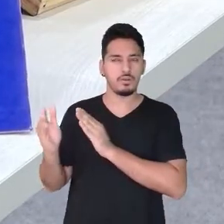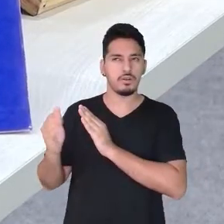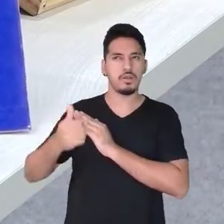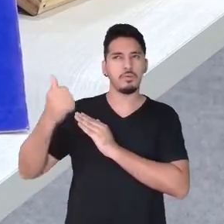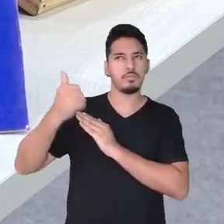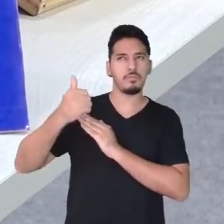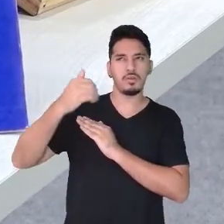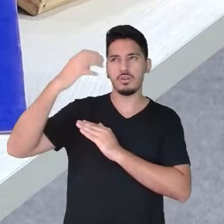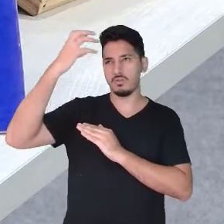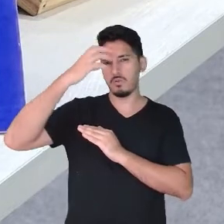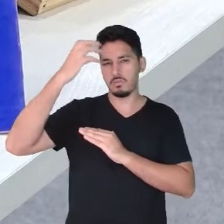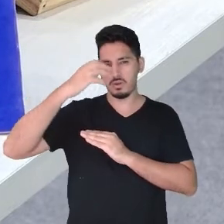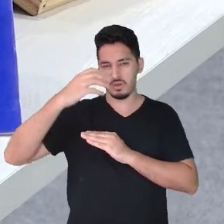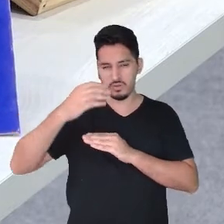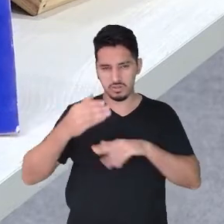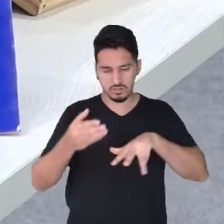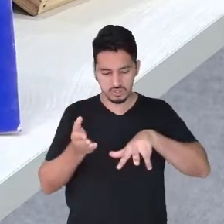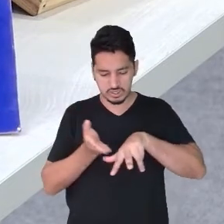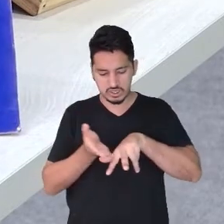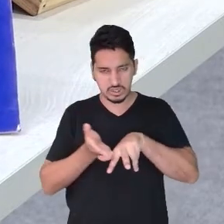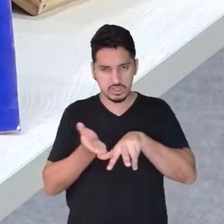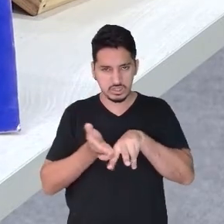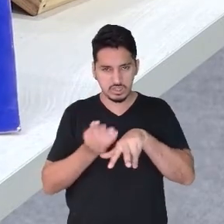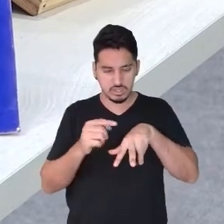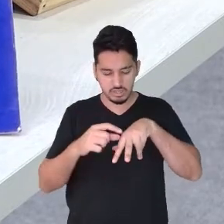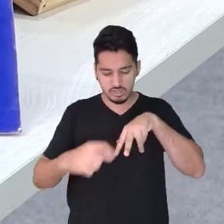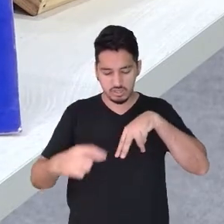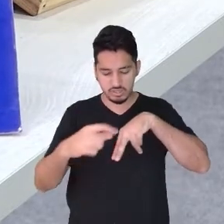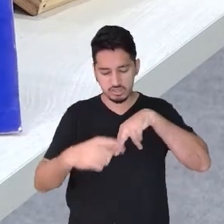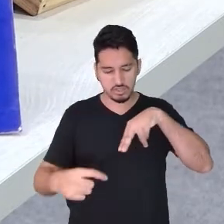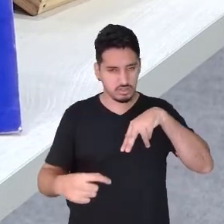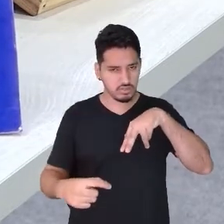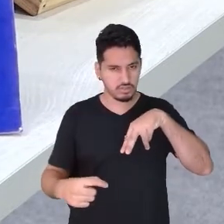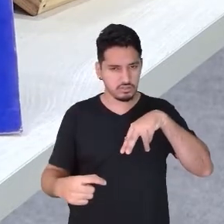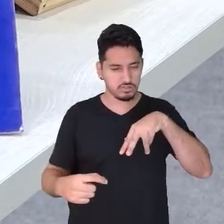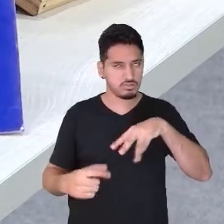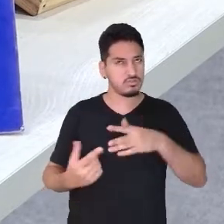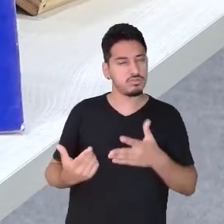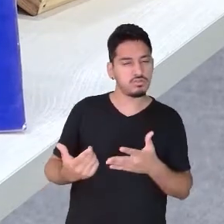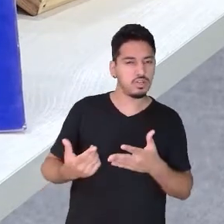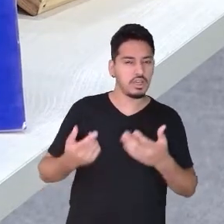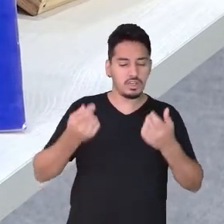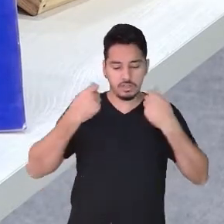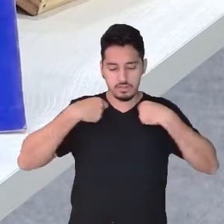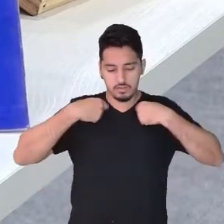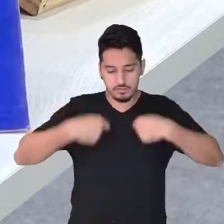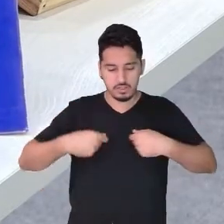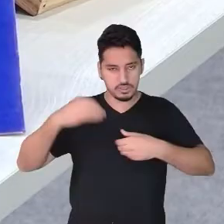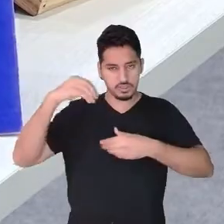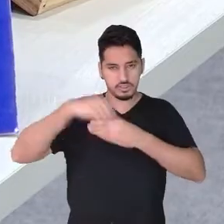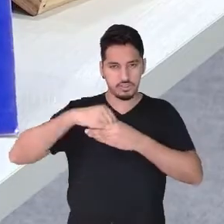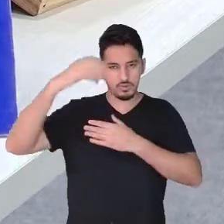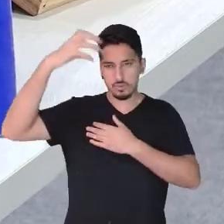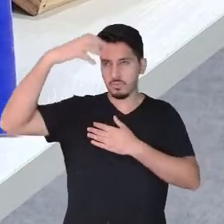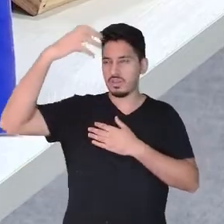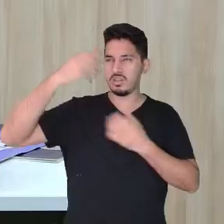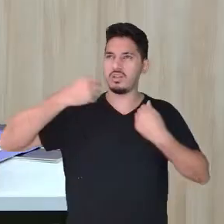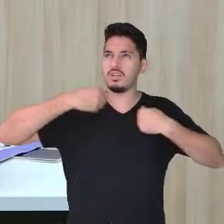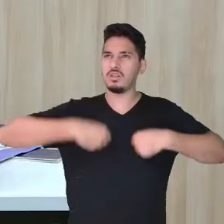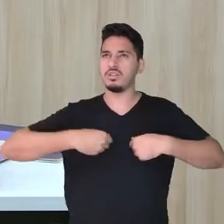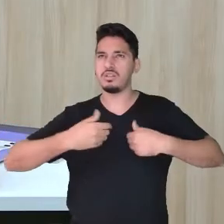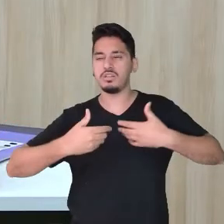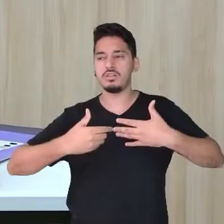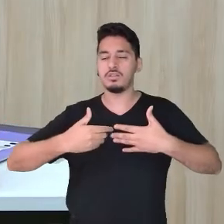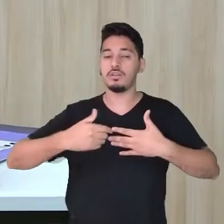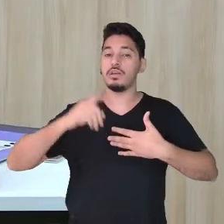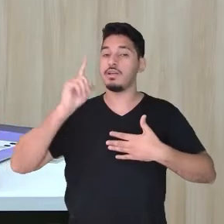banho de calça? Será que ele veste a camisa dentro do banheiro? Então, essa atividade